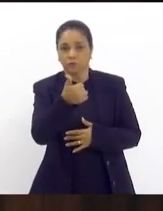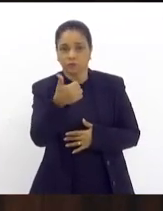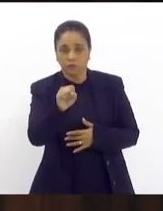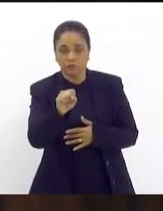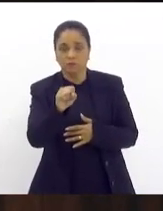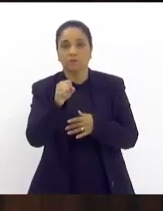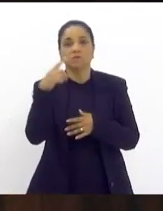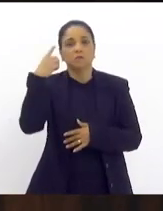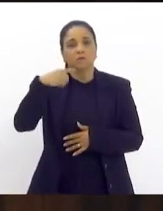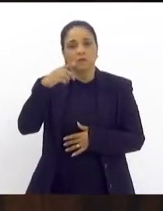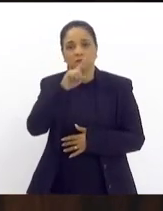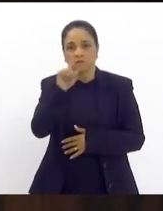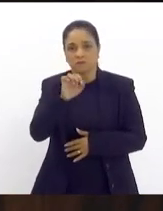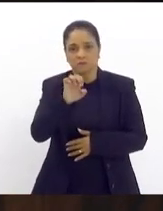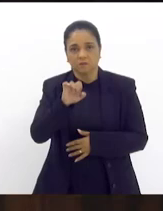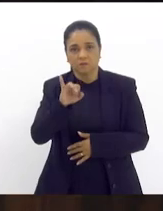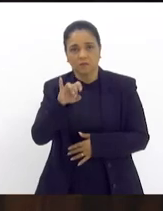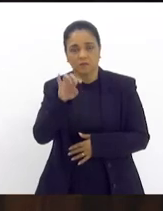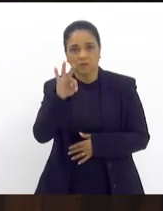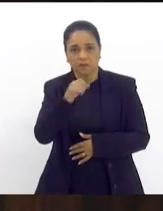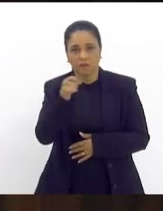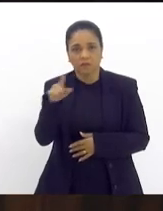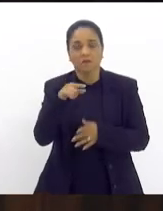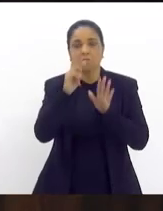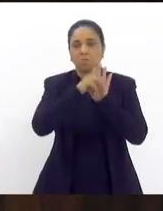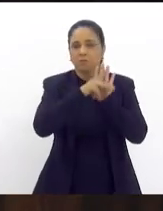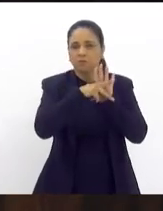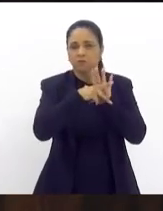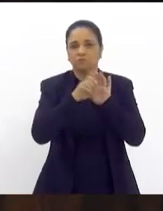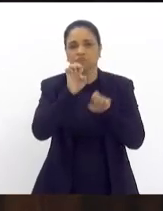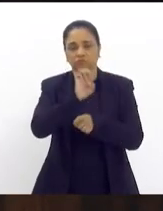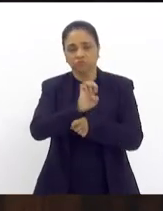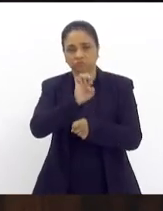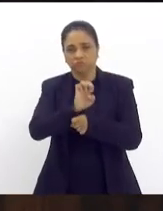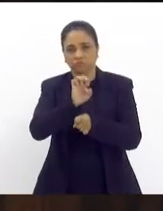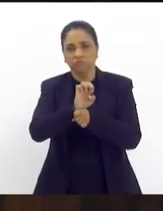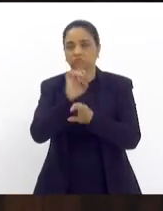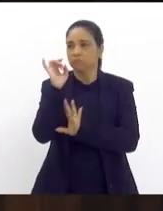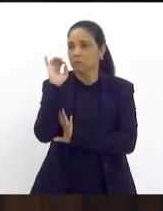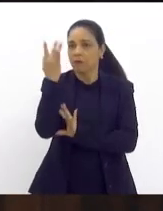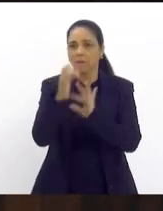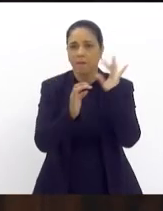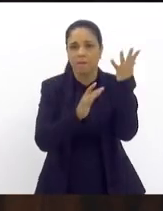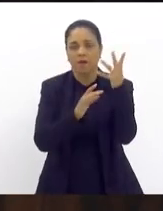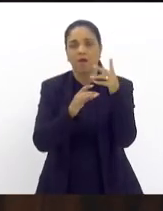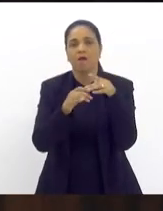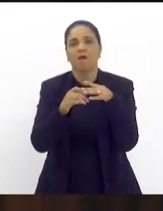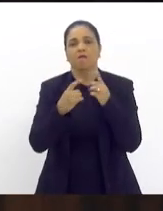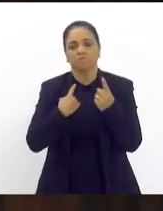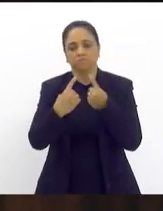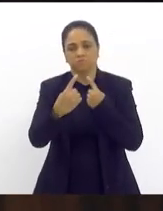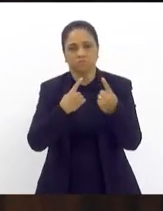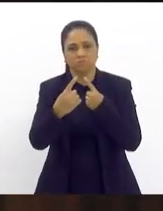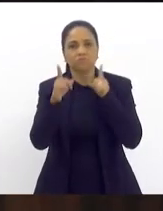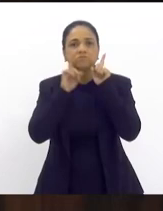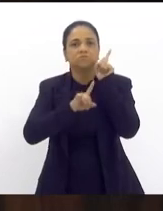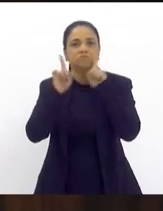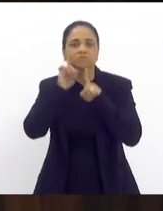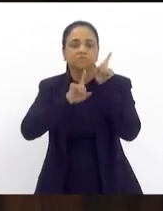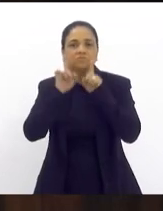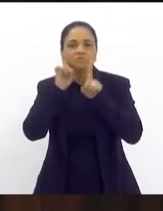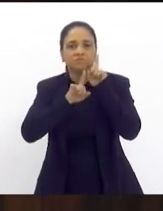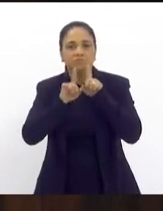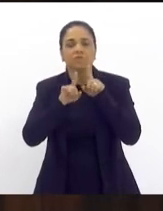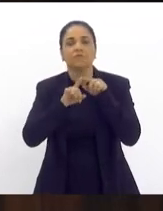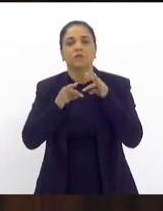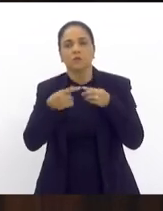zeidan que dispõe sobre a criação do projeto Estadual de revitalização da estrada de ferro Maricá e da outras